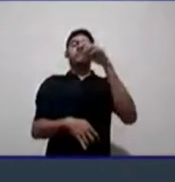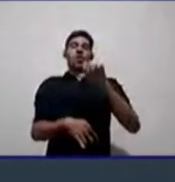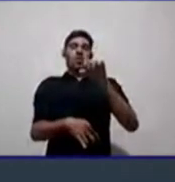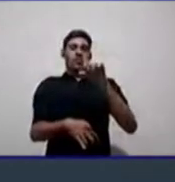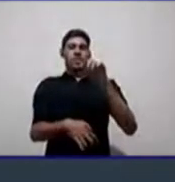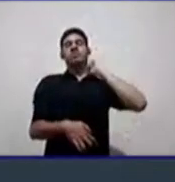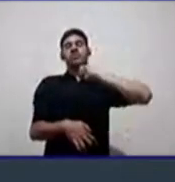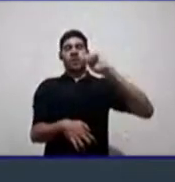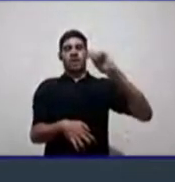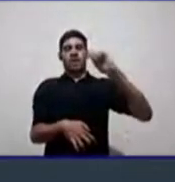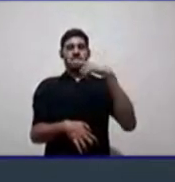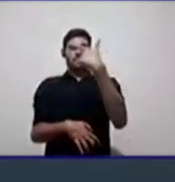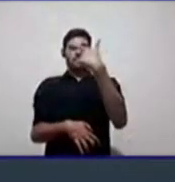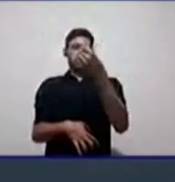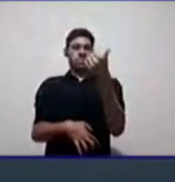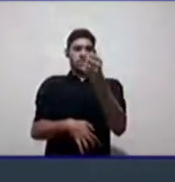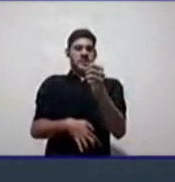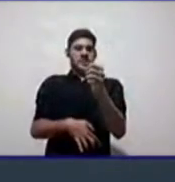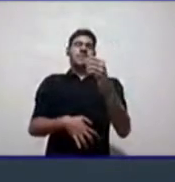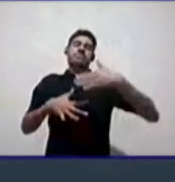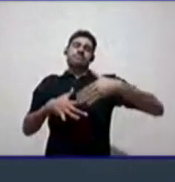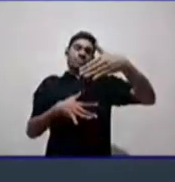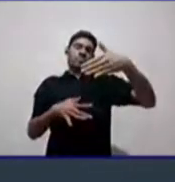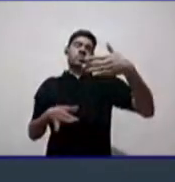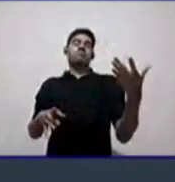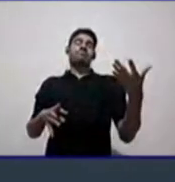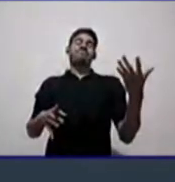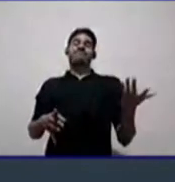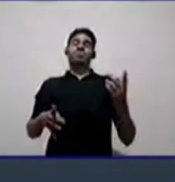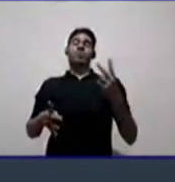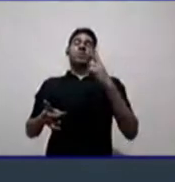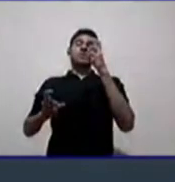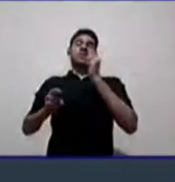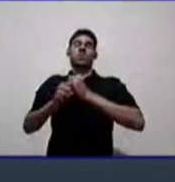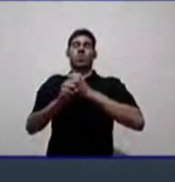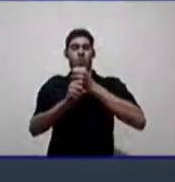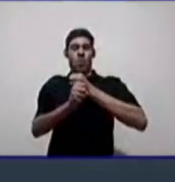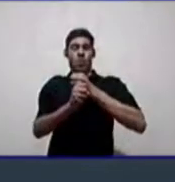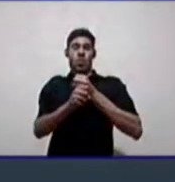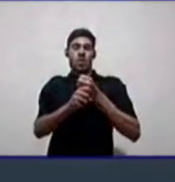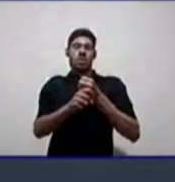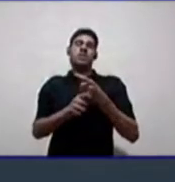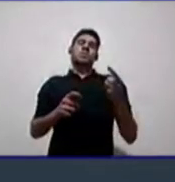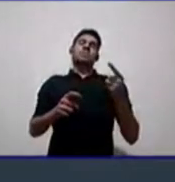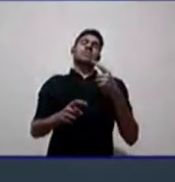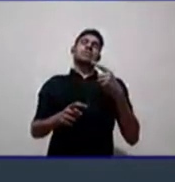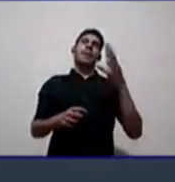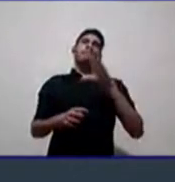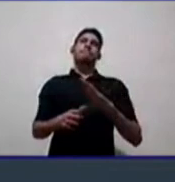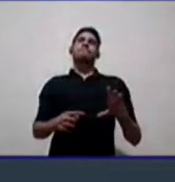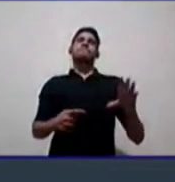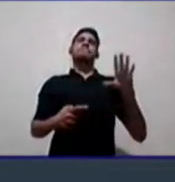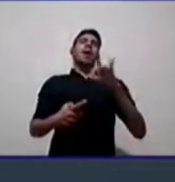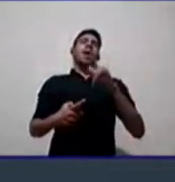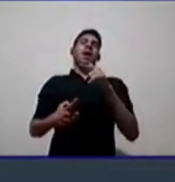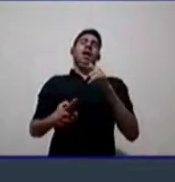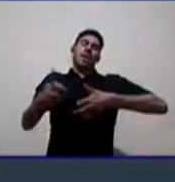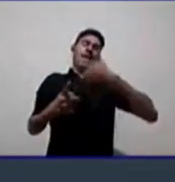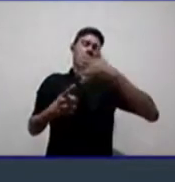29/4/2016, de modo que o decurso do prazo prescricional de 5 anos, na linha sustentada pela sigla, que em